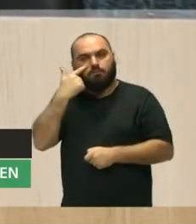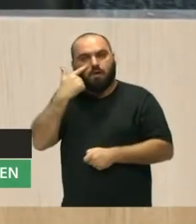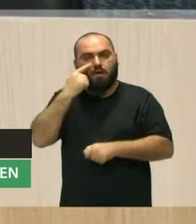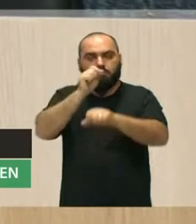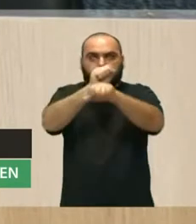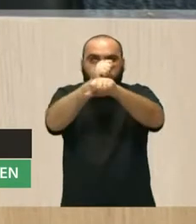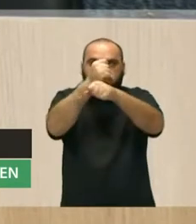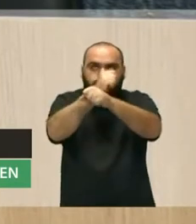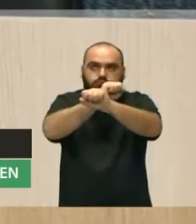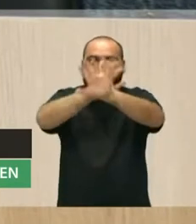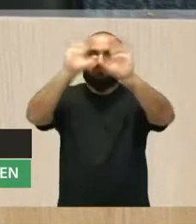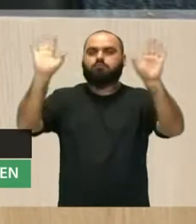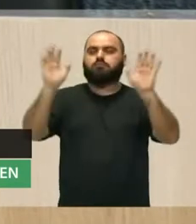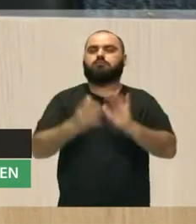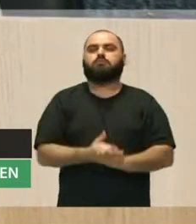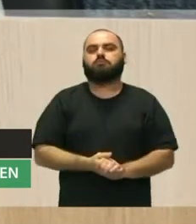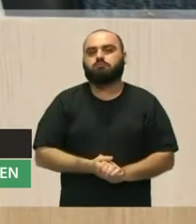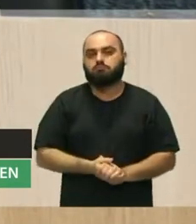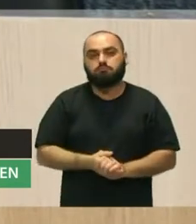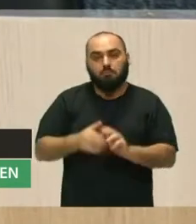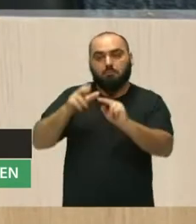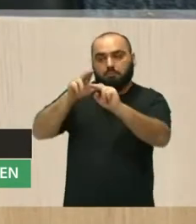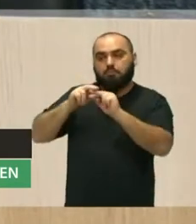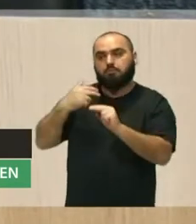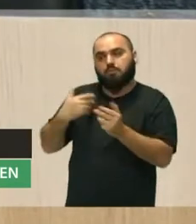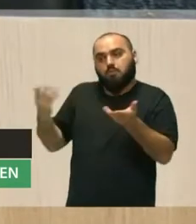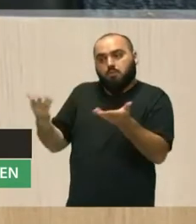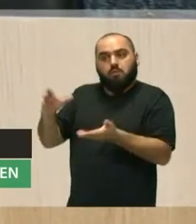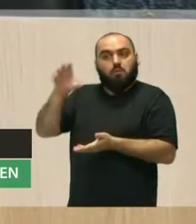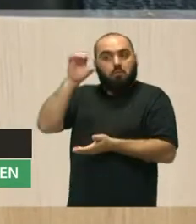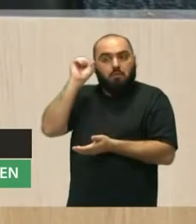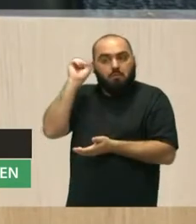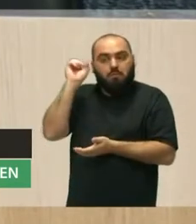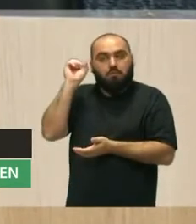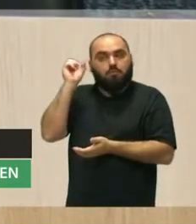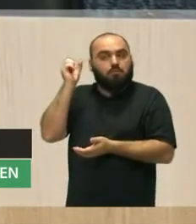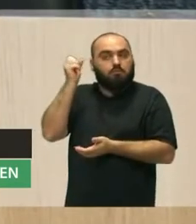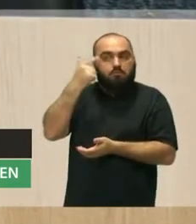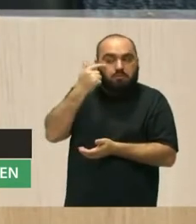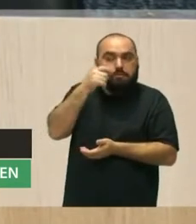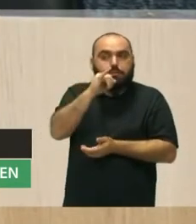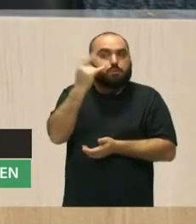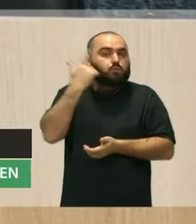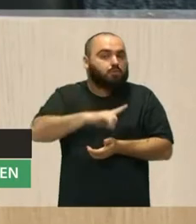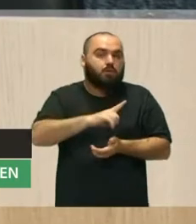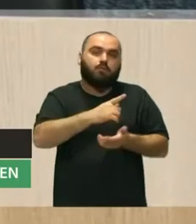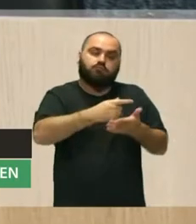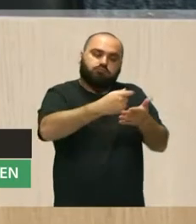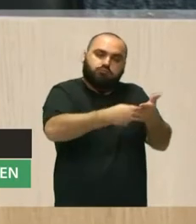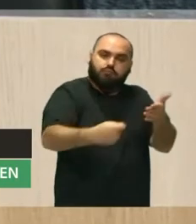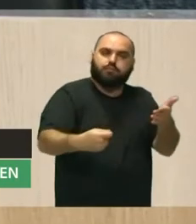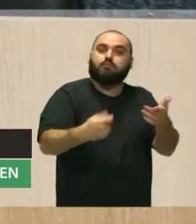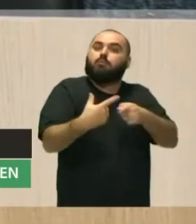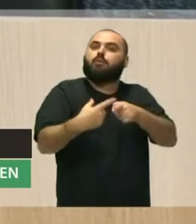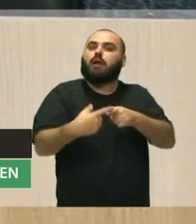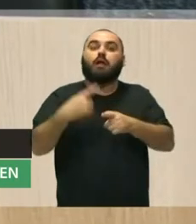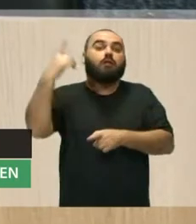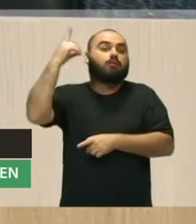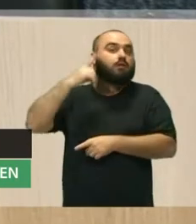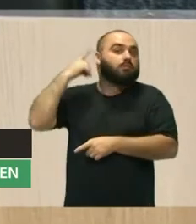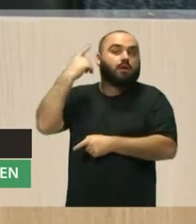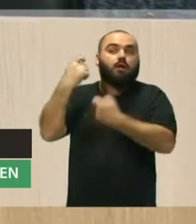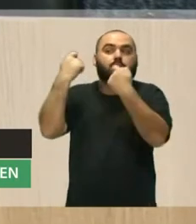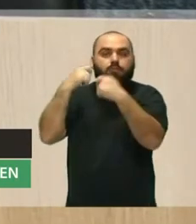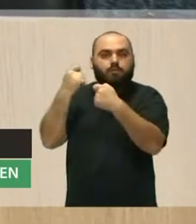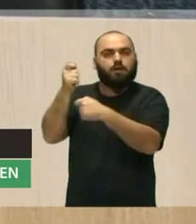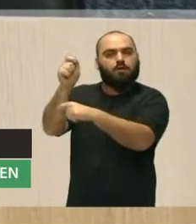hoje também para ouvir e poder tomar algumas medidas, até porque o deputado ele tem que fiscalizar